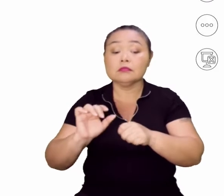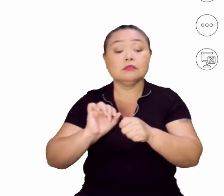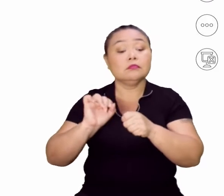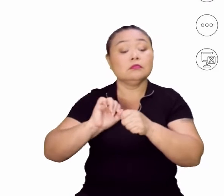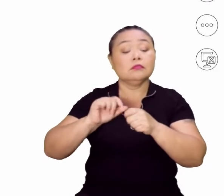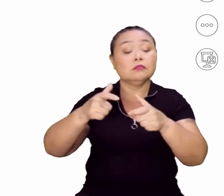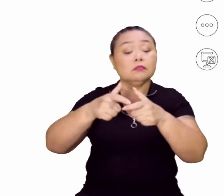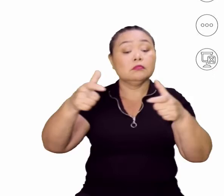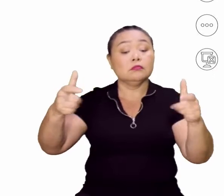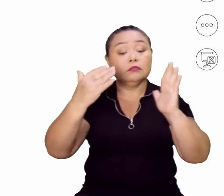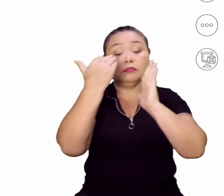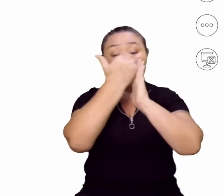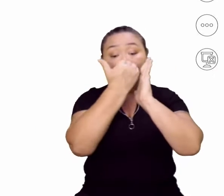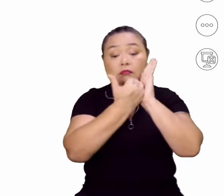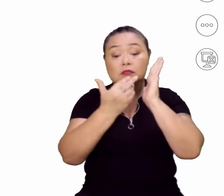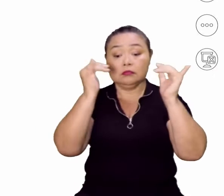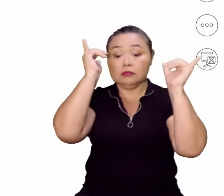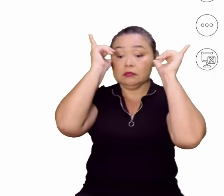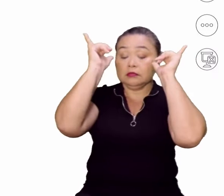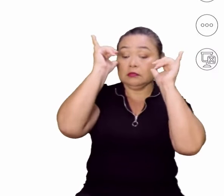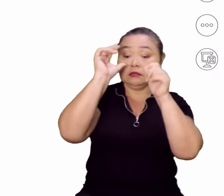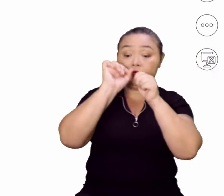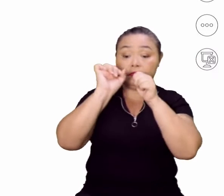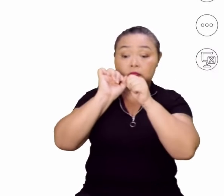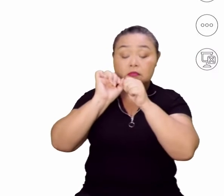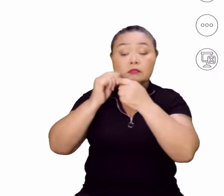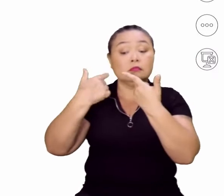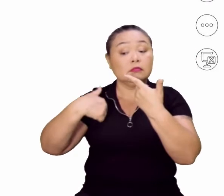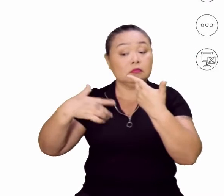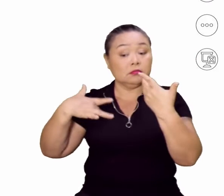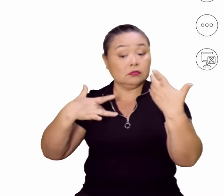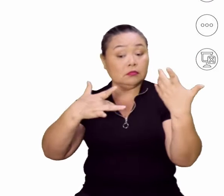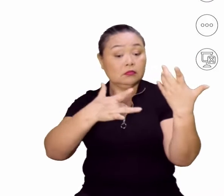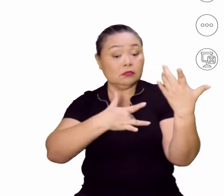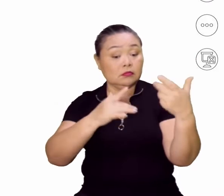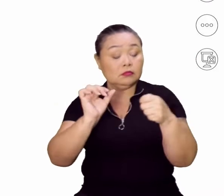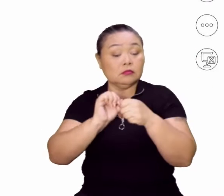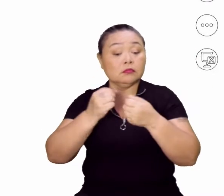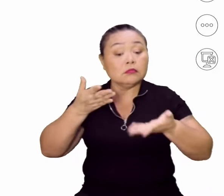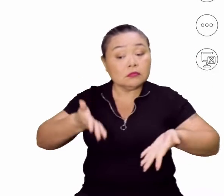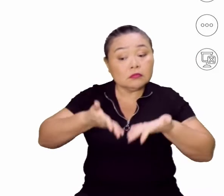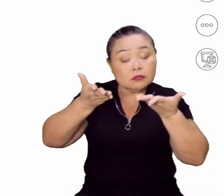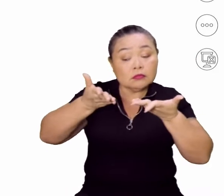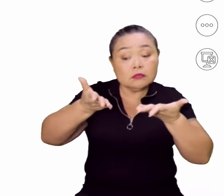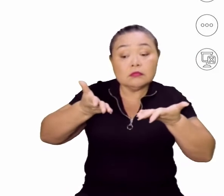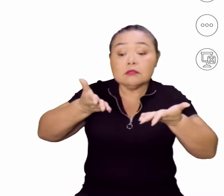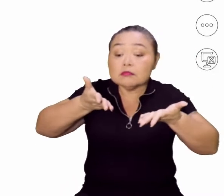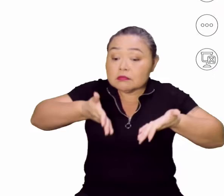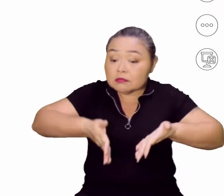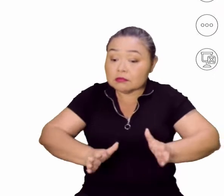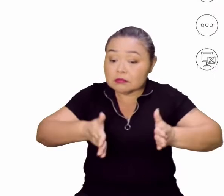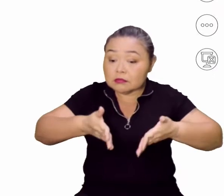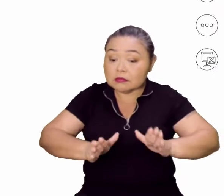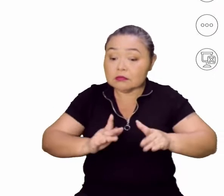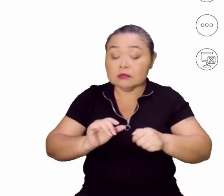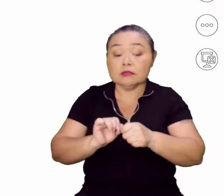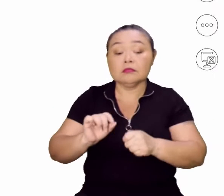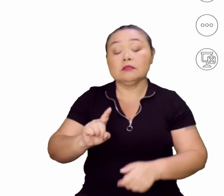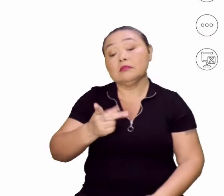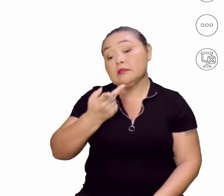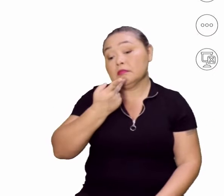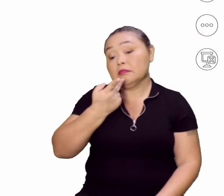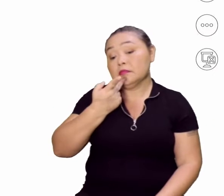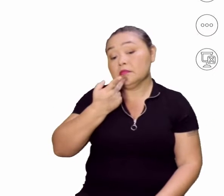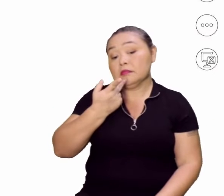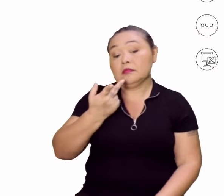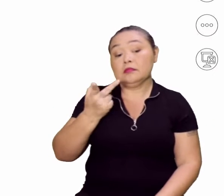D, ampliação dos programas de prevenção sanitária. E E, incentivo à natalidade. Claro que se o governo estava